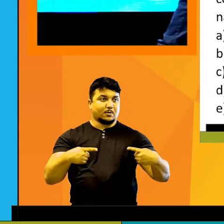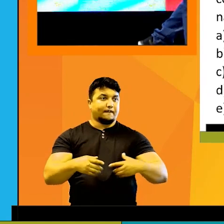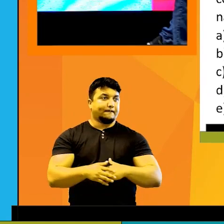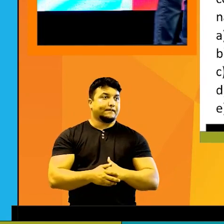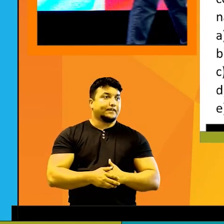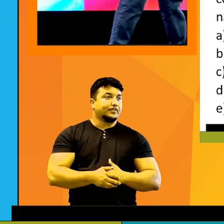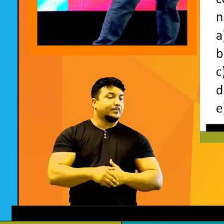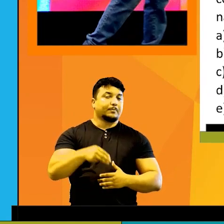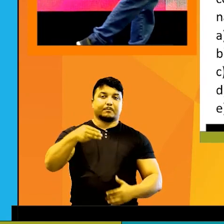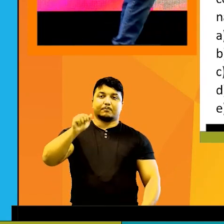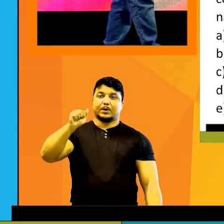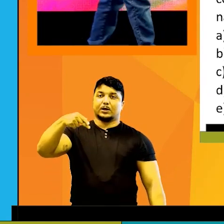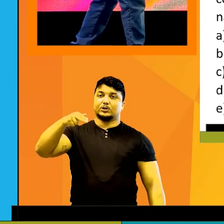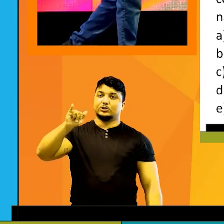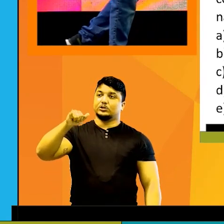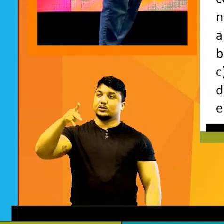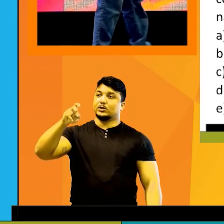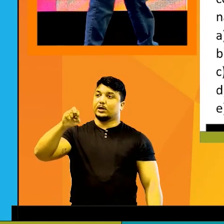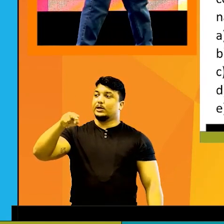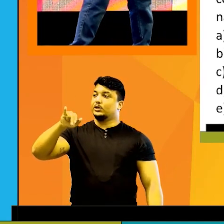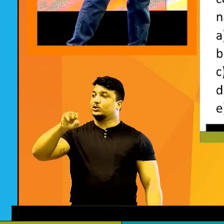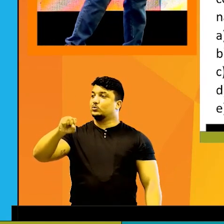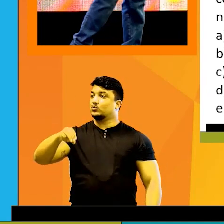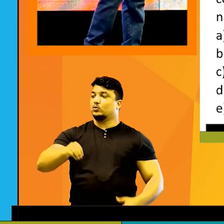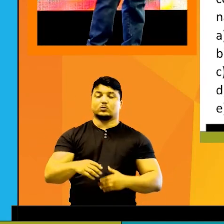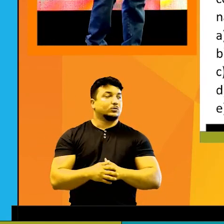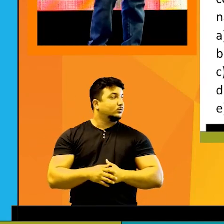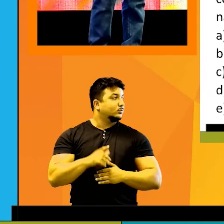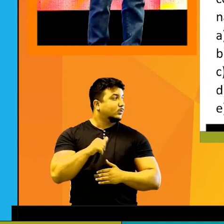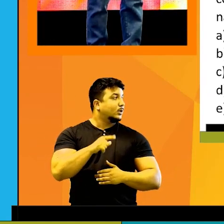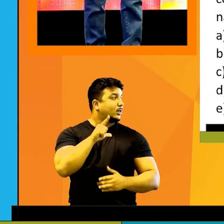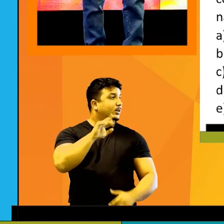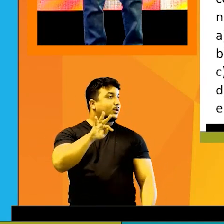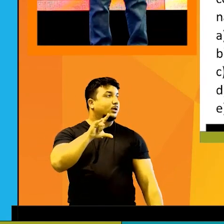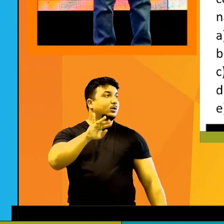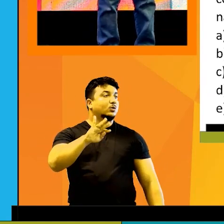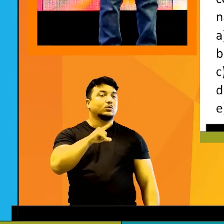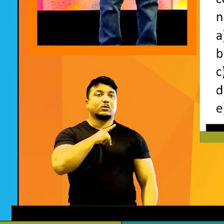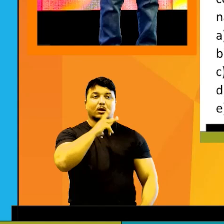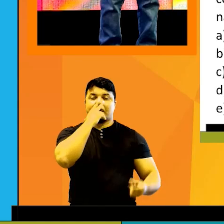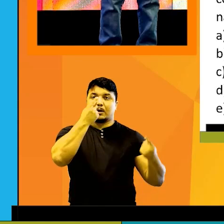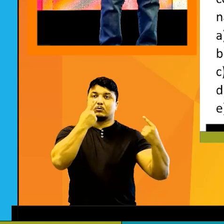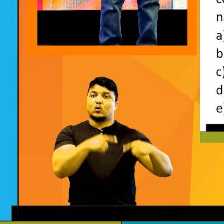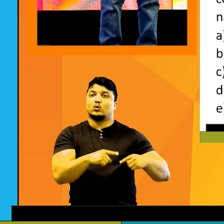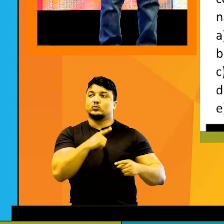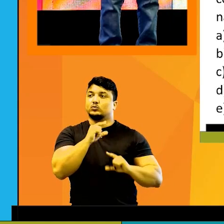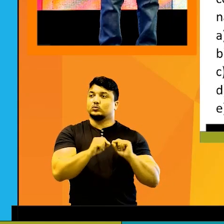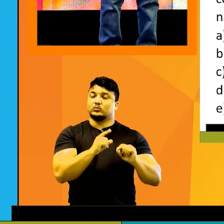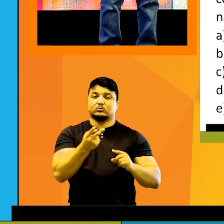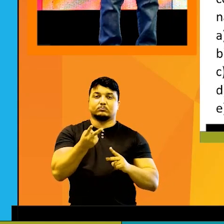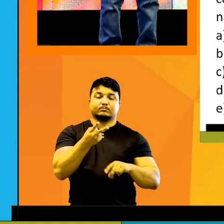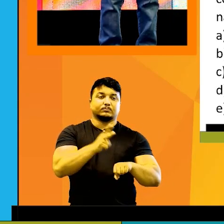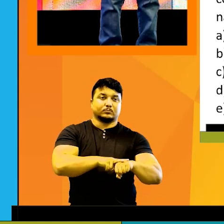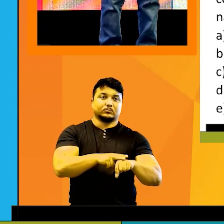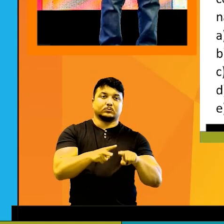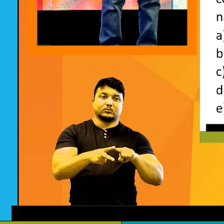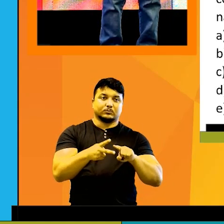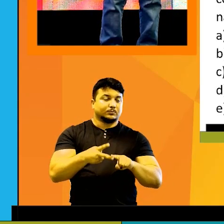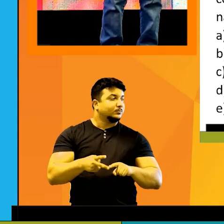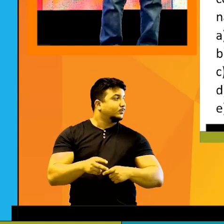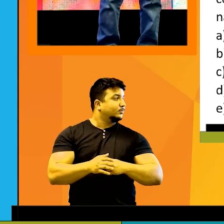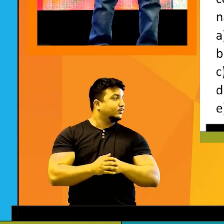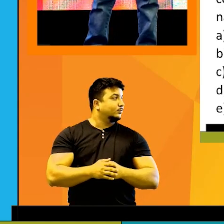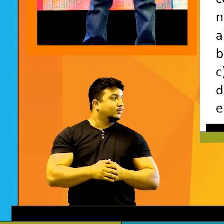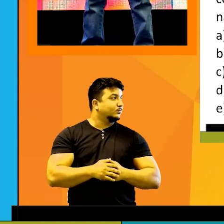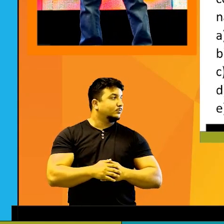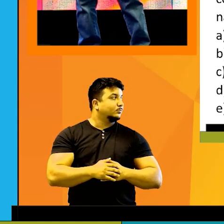O que é maniqueísmo na prosa romântica, na literatura romântica? É o conflito, é o duelo do bem contra o mal.